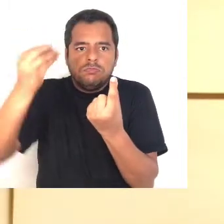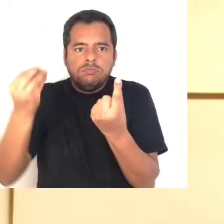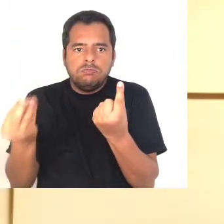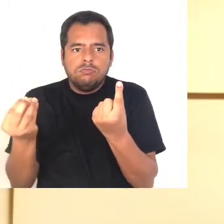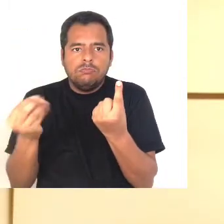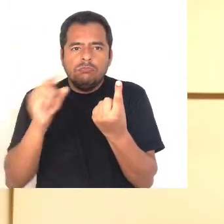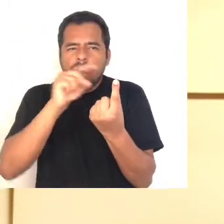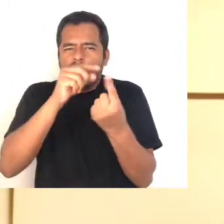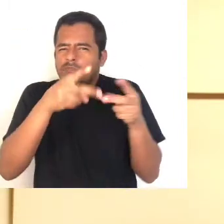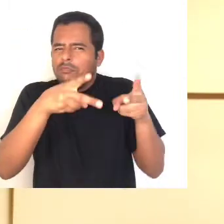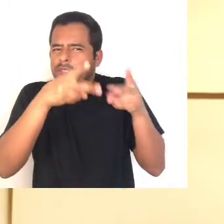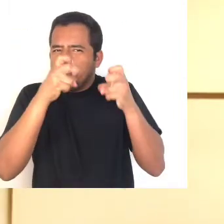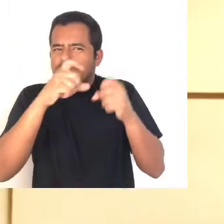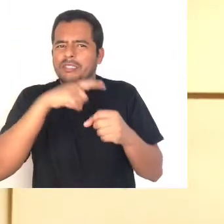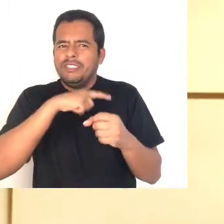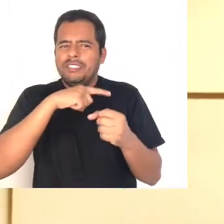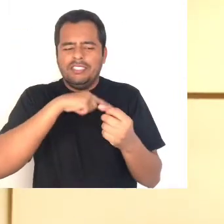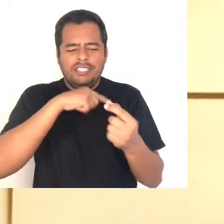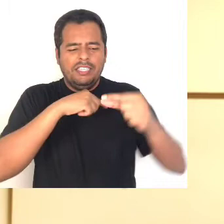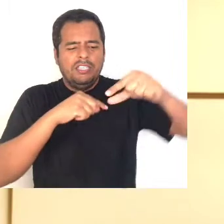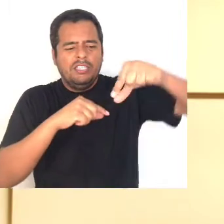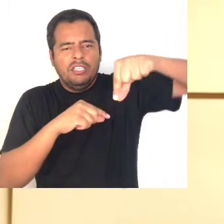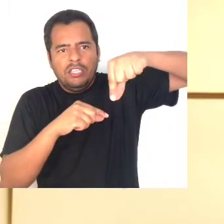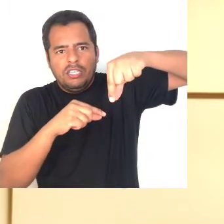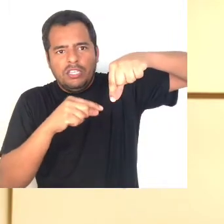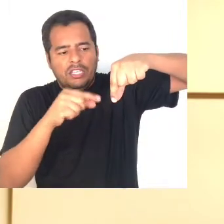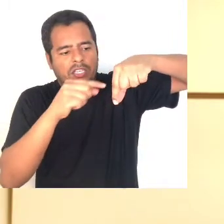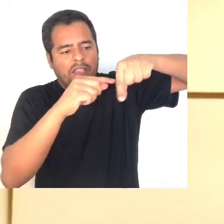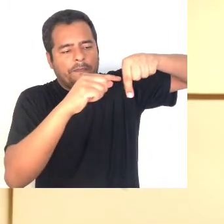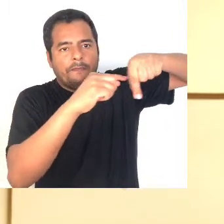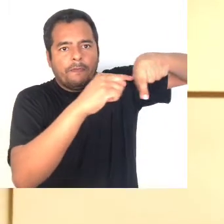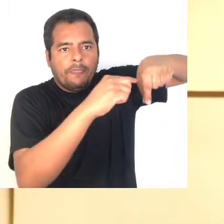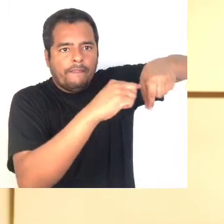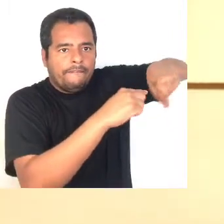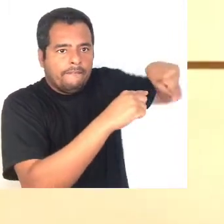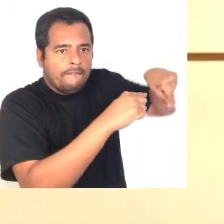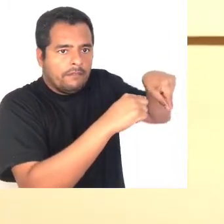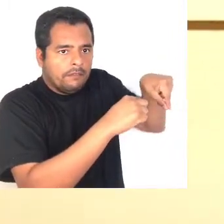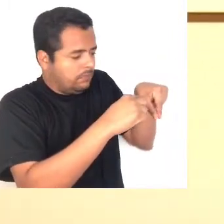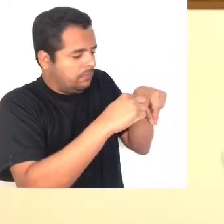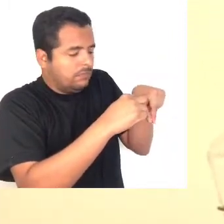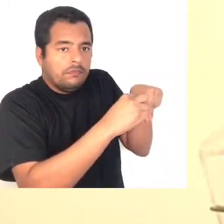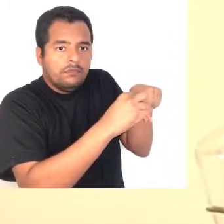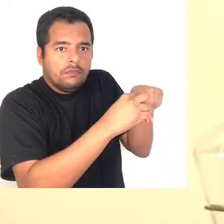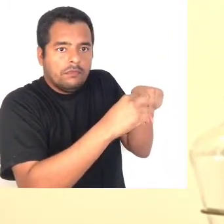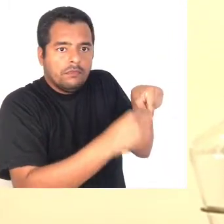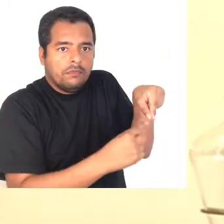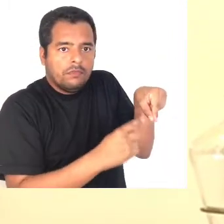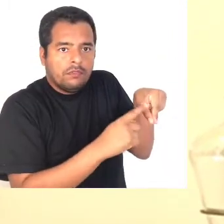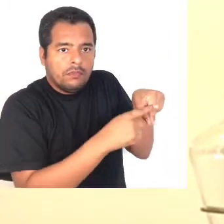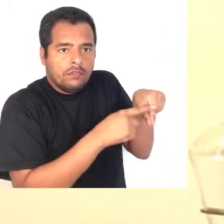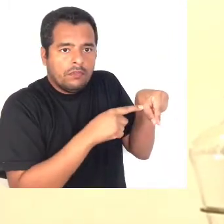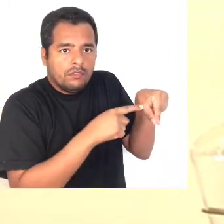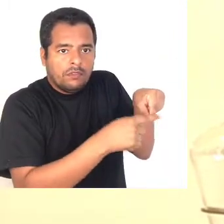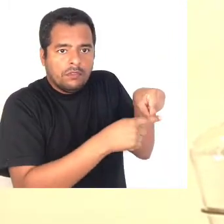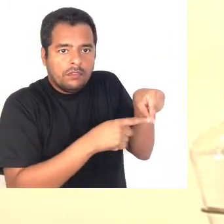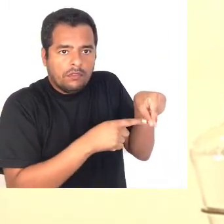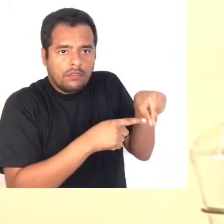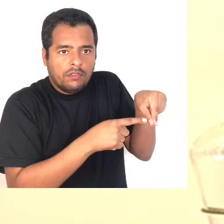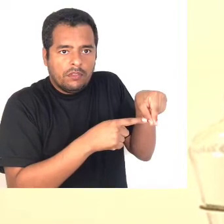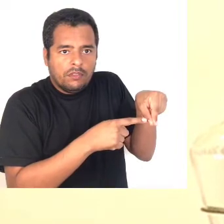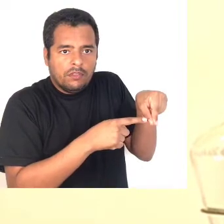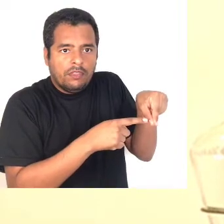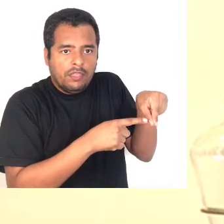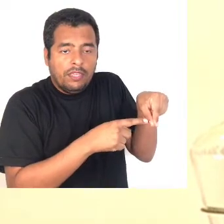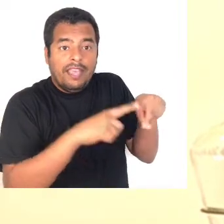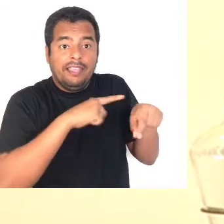rolha e percebam que eu tenho aqui 2 fases, ó. Eu tenho 2 fases aqui, certo? Com a